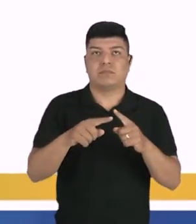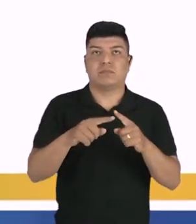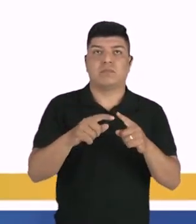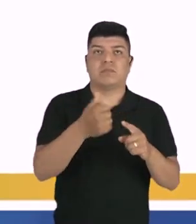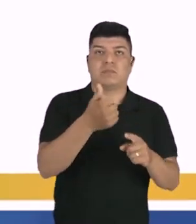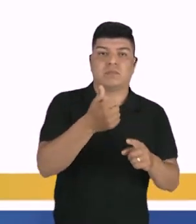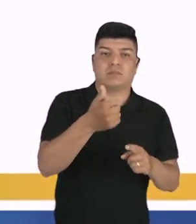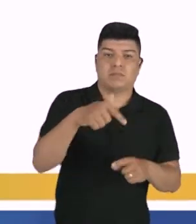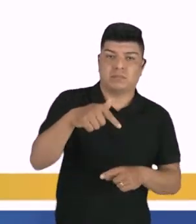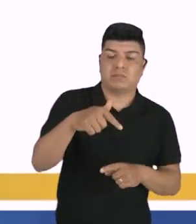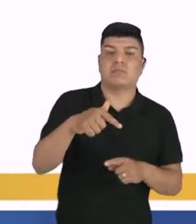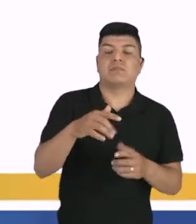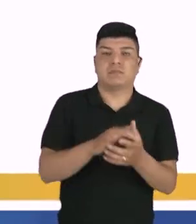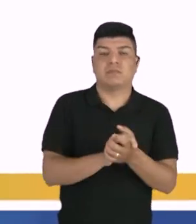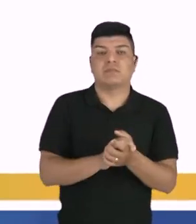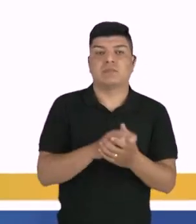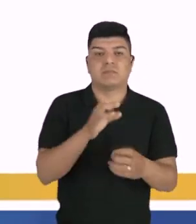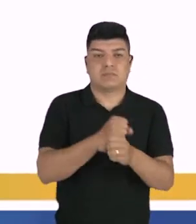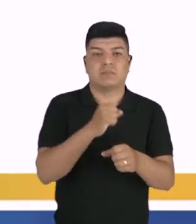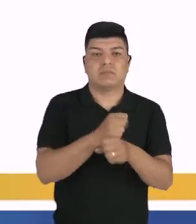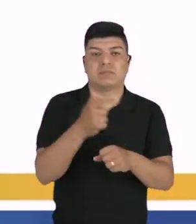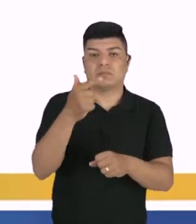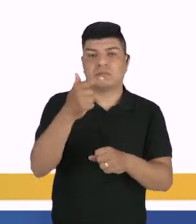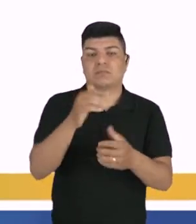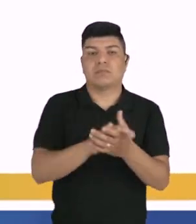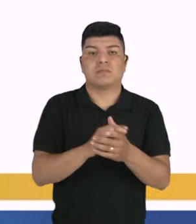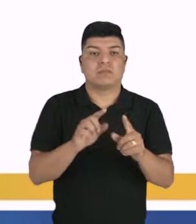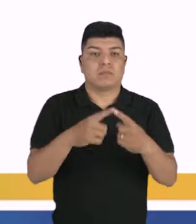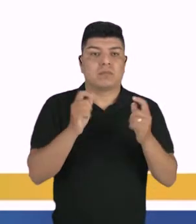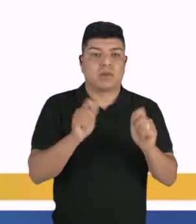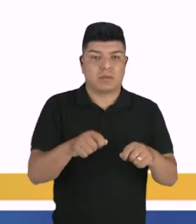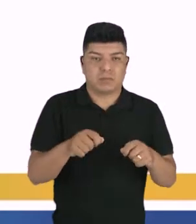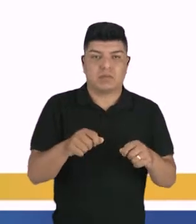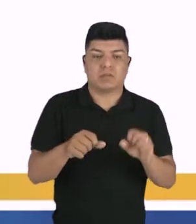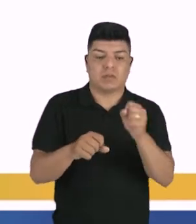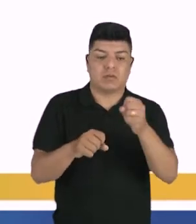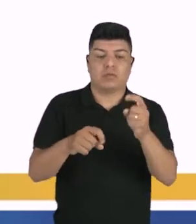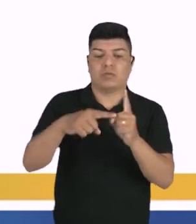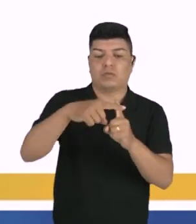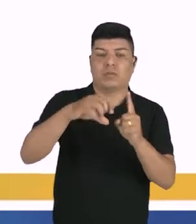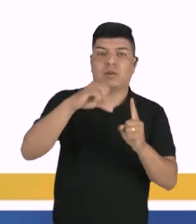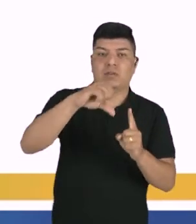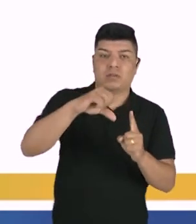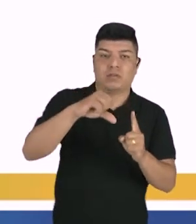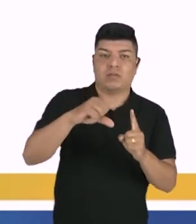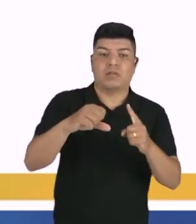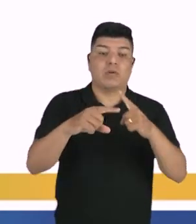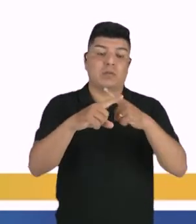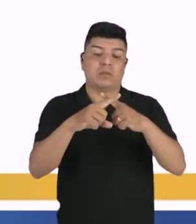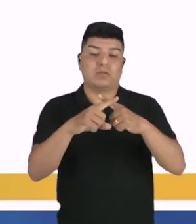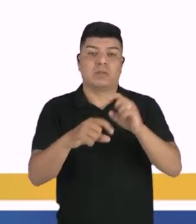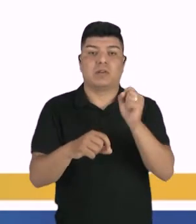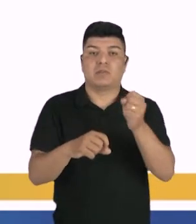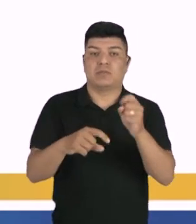17, e calcular o quadrado de 17. Mas eu também posso ainda fazer 8 mais 9 multiplicado por 8 mais 9.